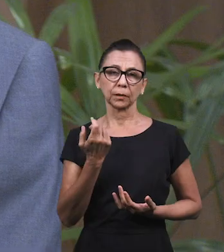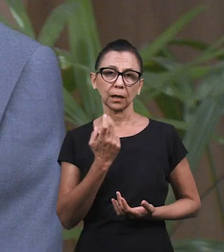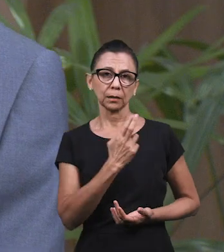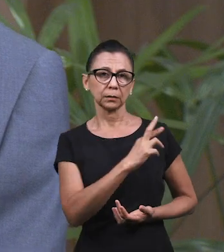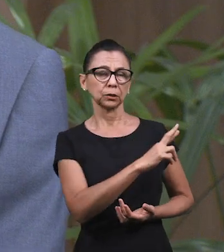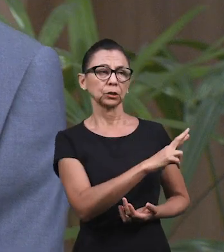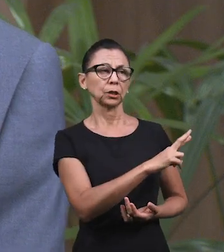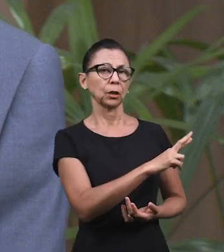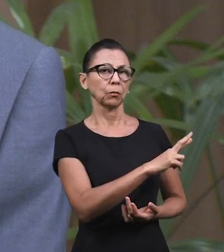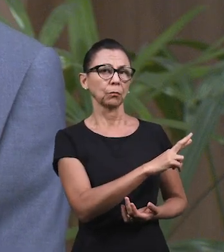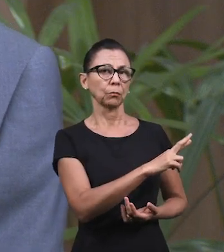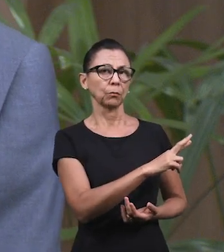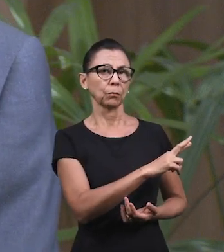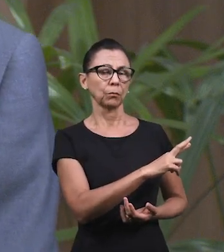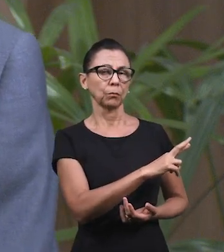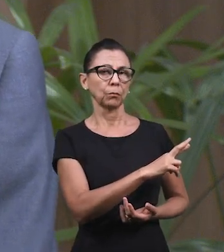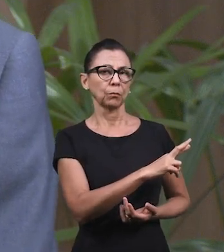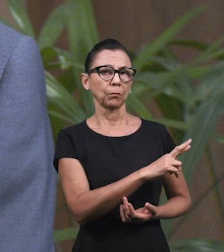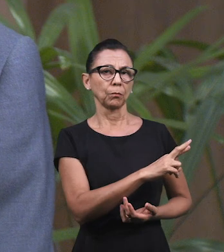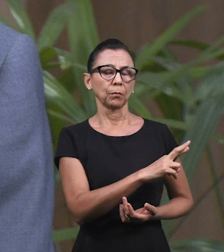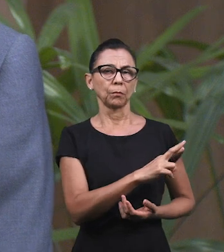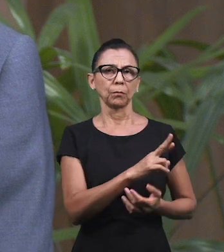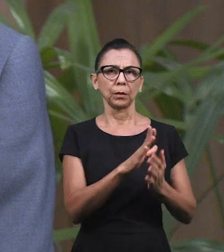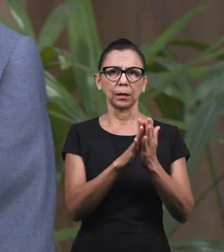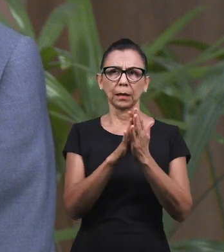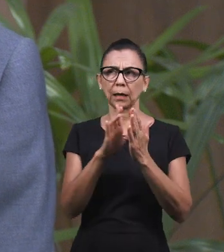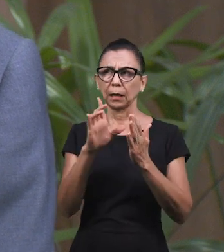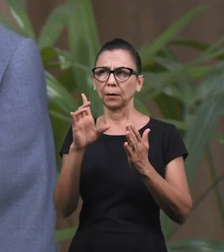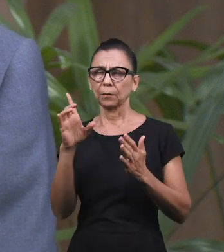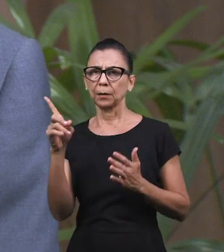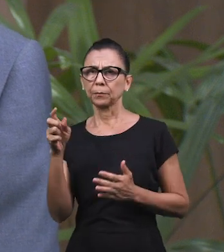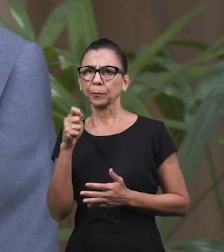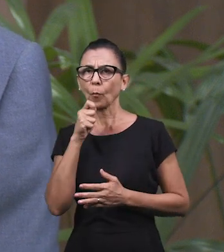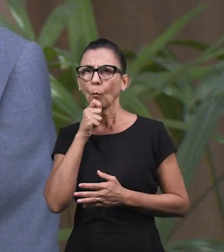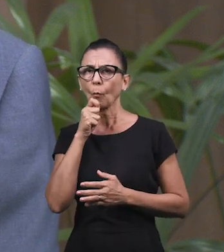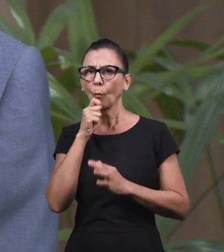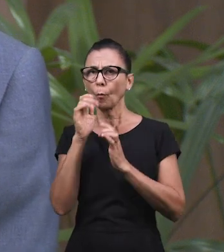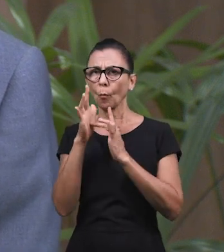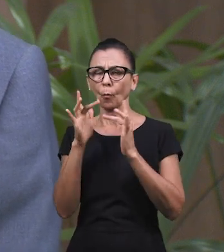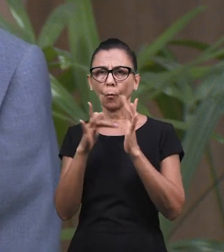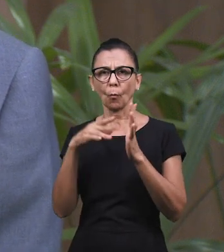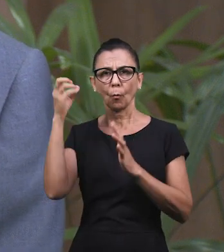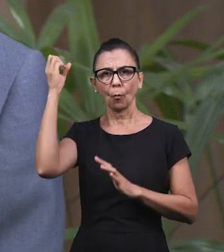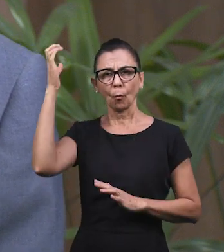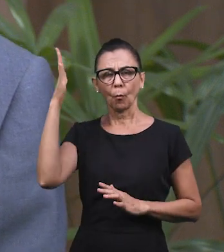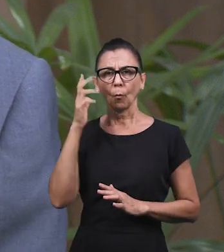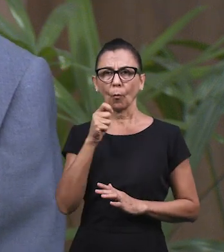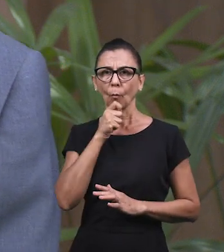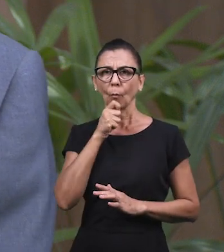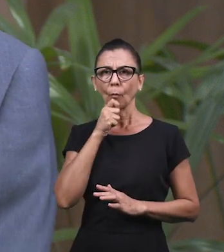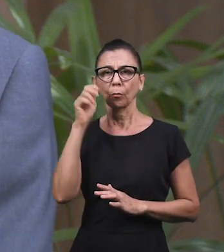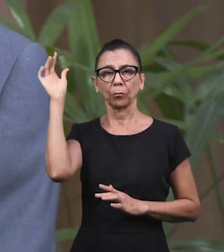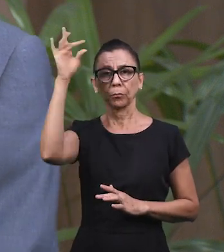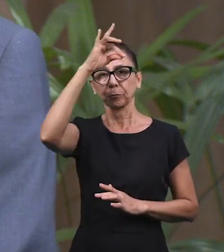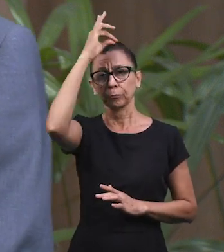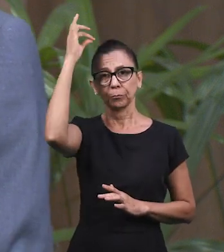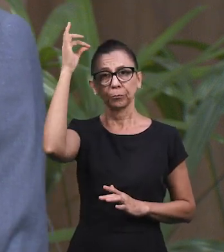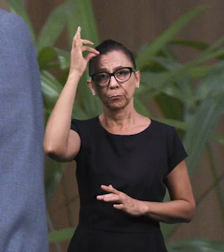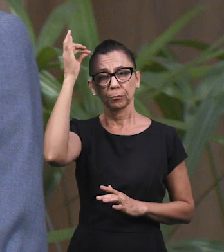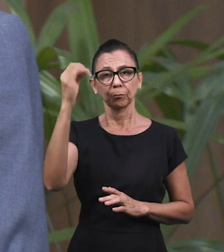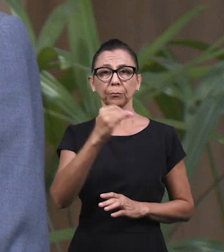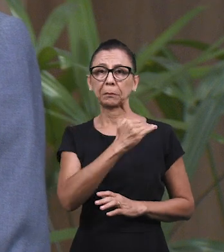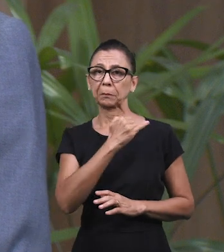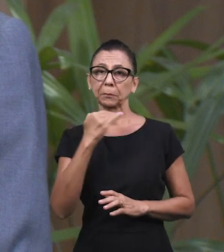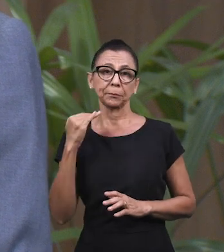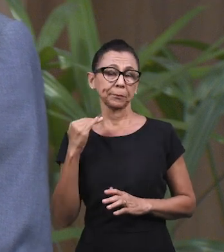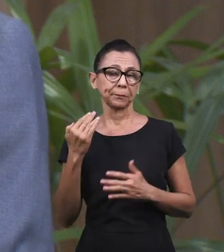viver Bíblia sem a palavra viva, sem Jesus revelado, sem o Espírito Santo abundante, que é